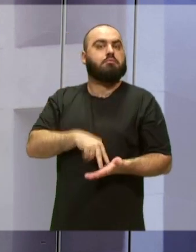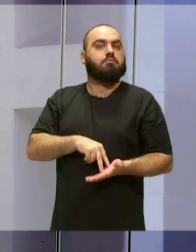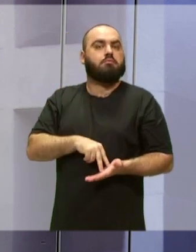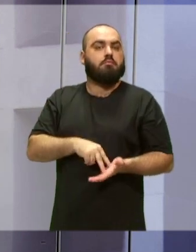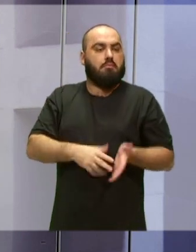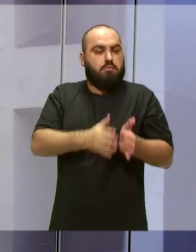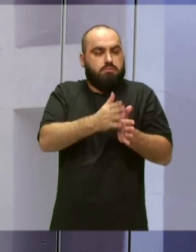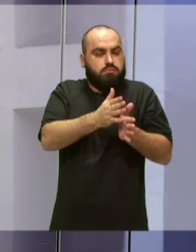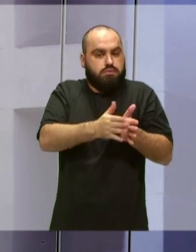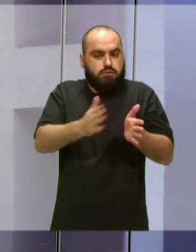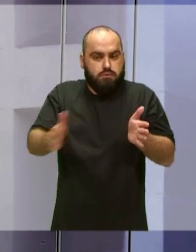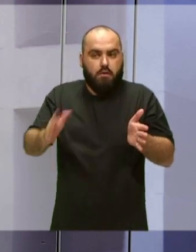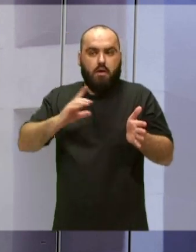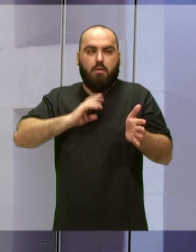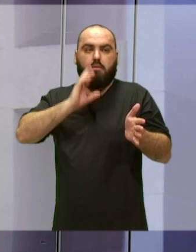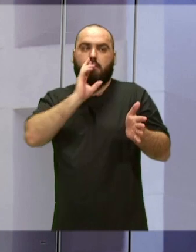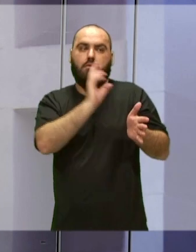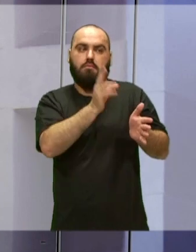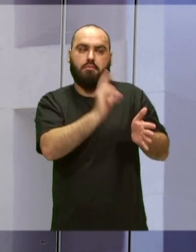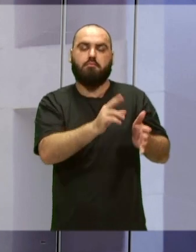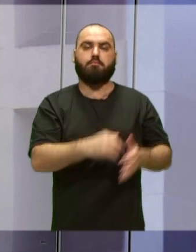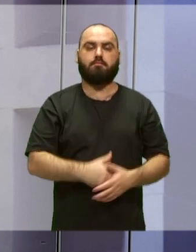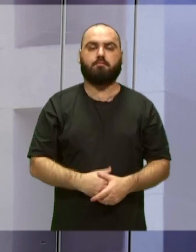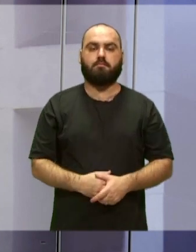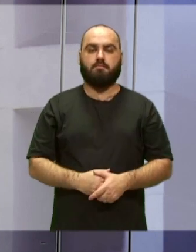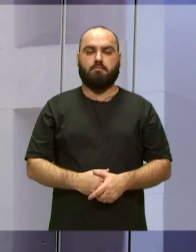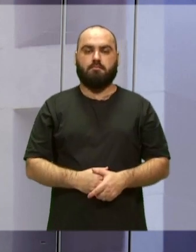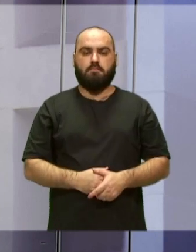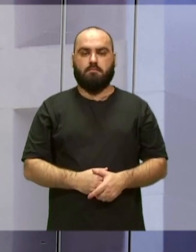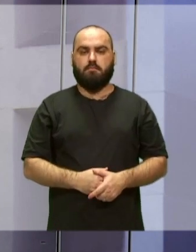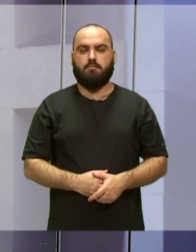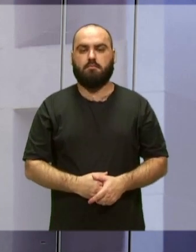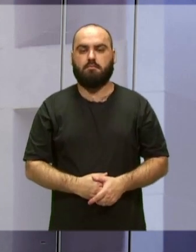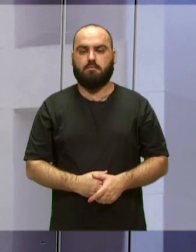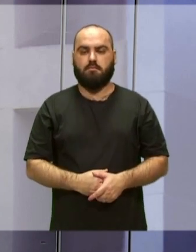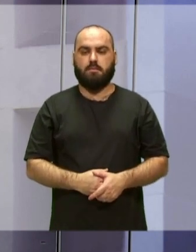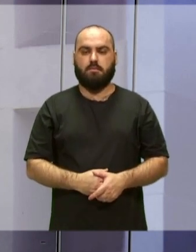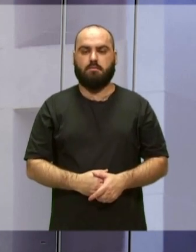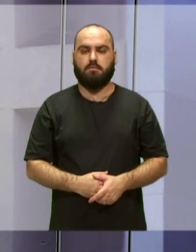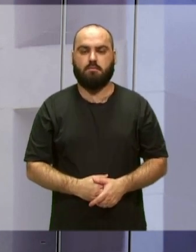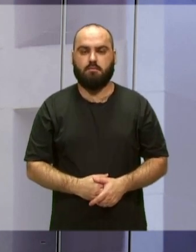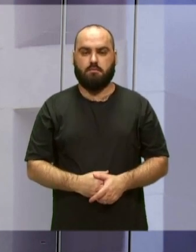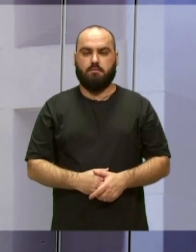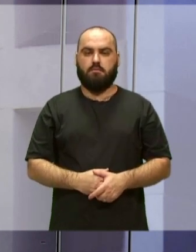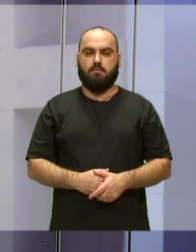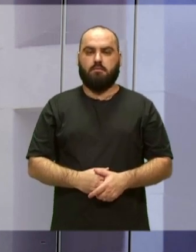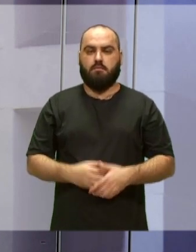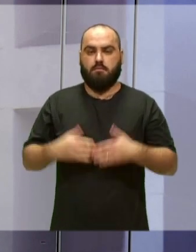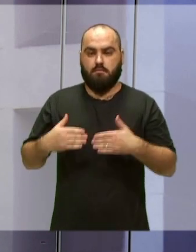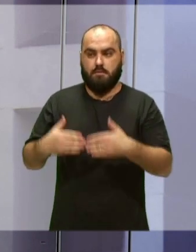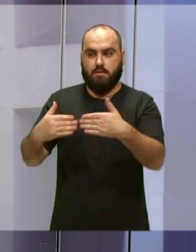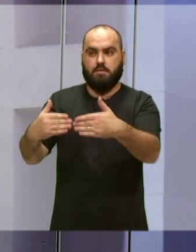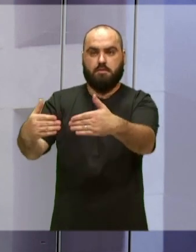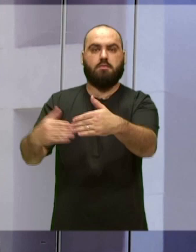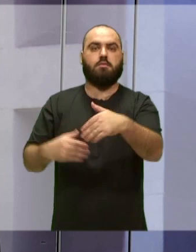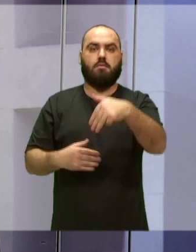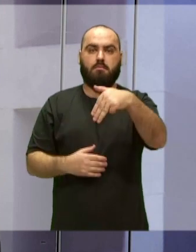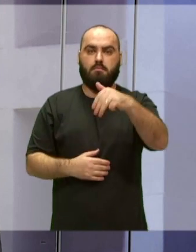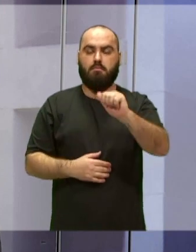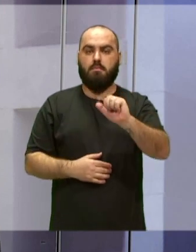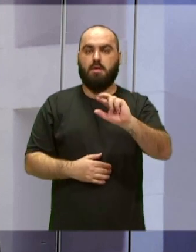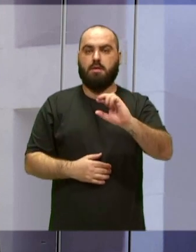processo respondi o o o ministro Márcio França